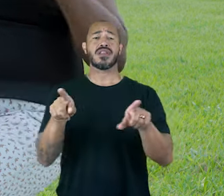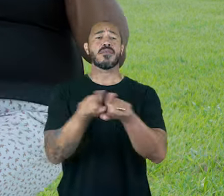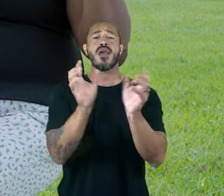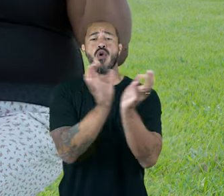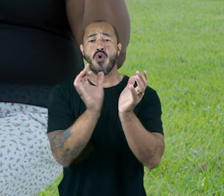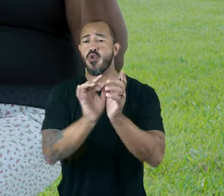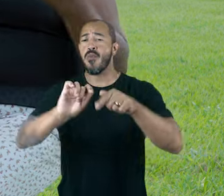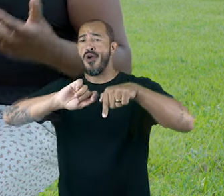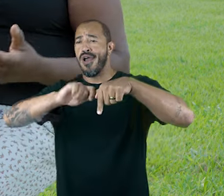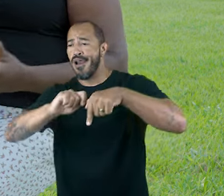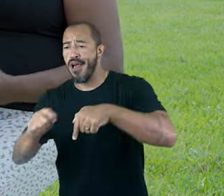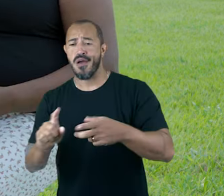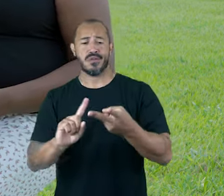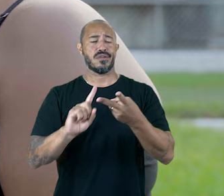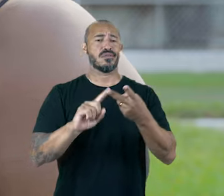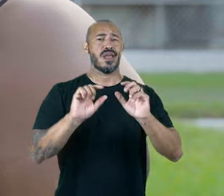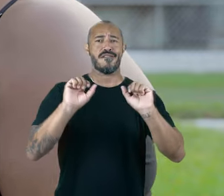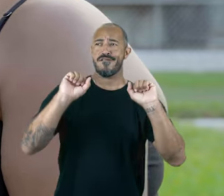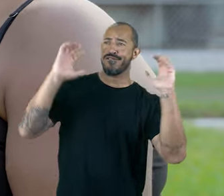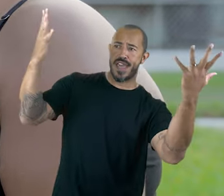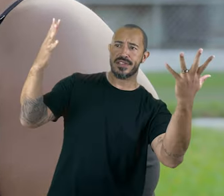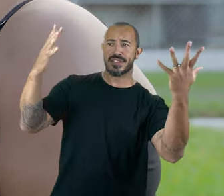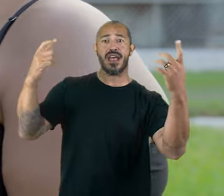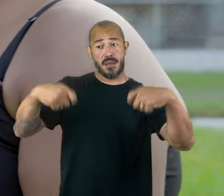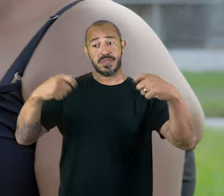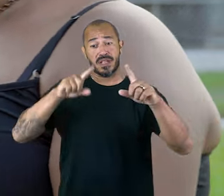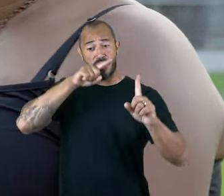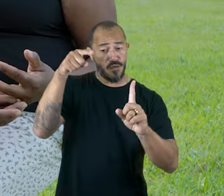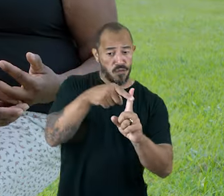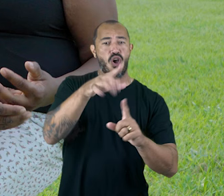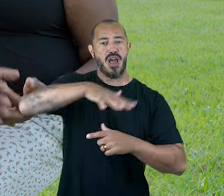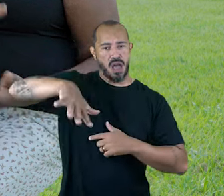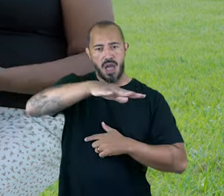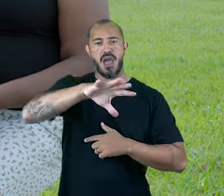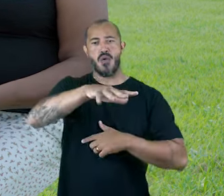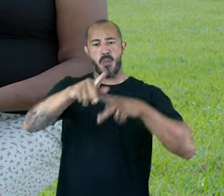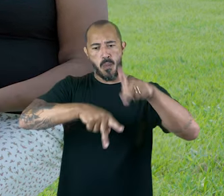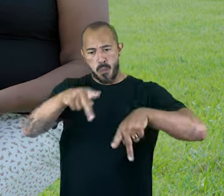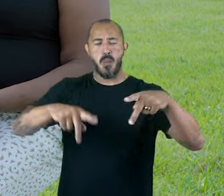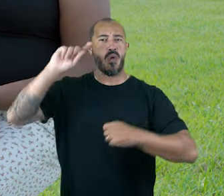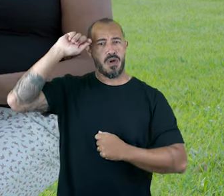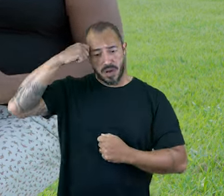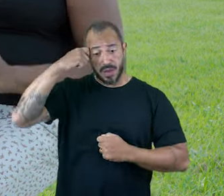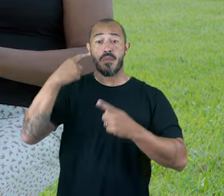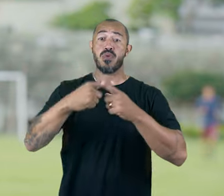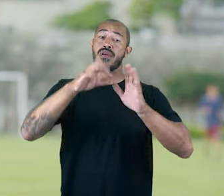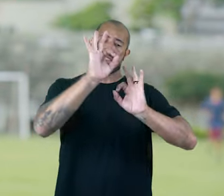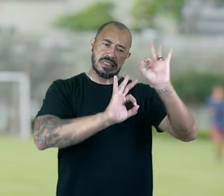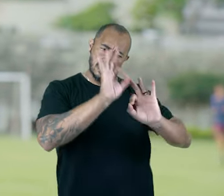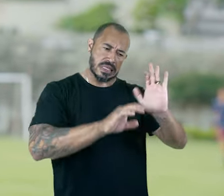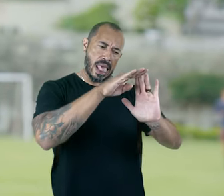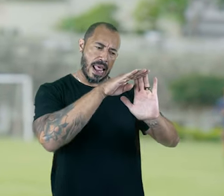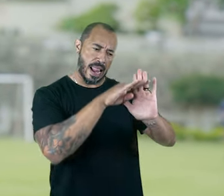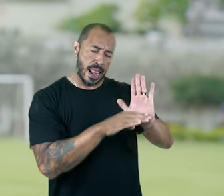quilombolas, espaços de festividades, né, que contemplam a população negra. Os roteiros são todos selecionados com foco